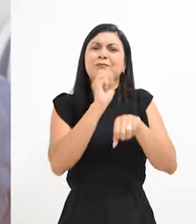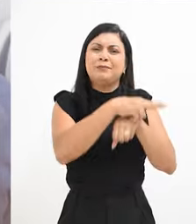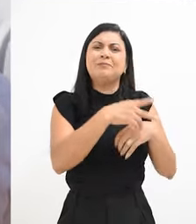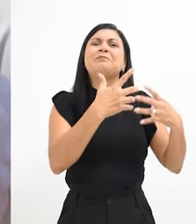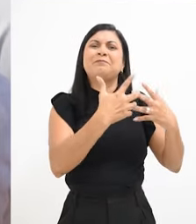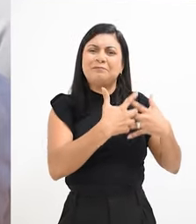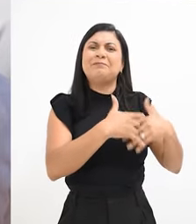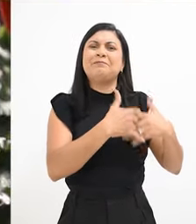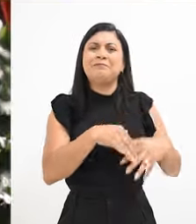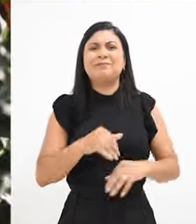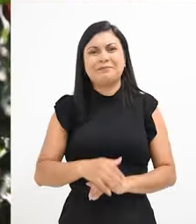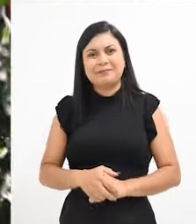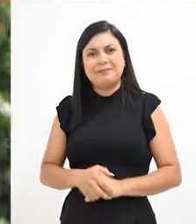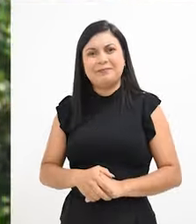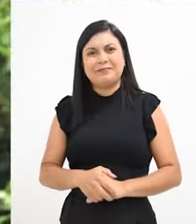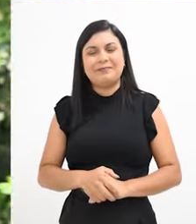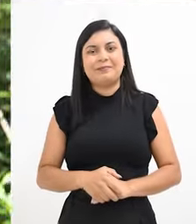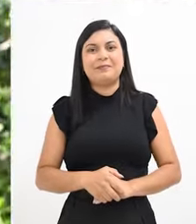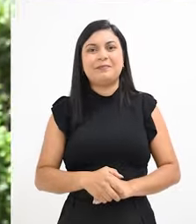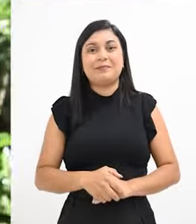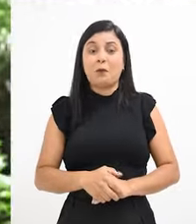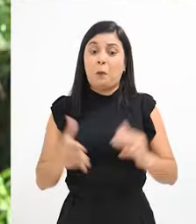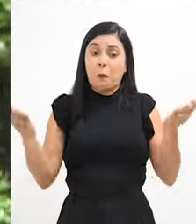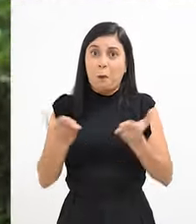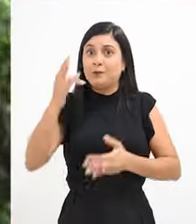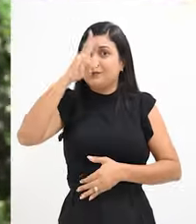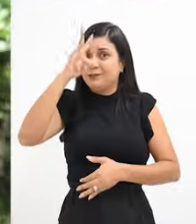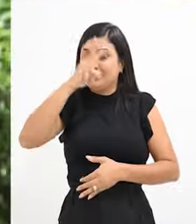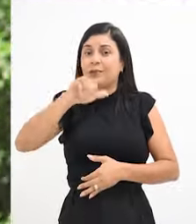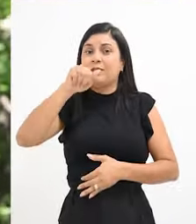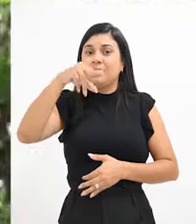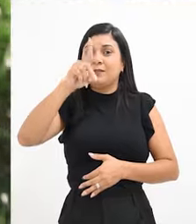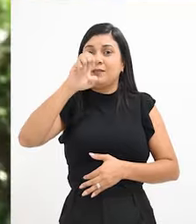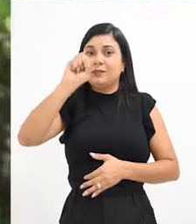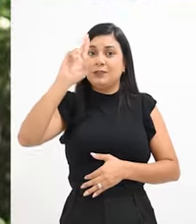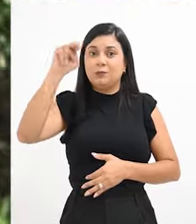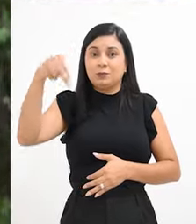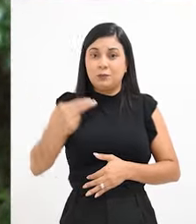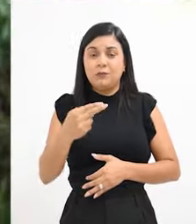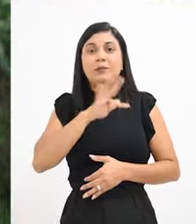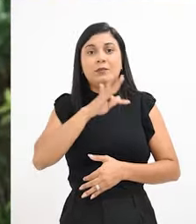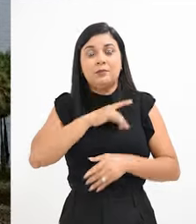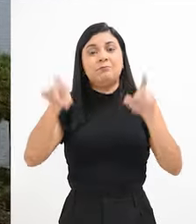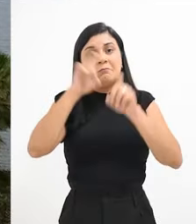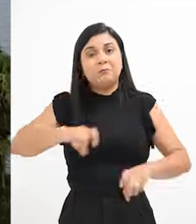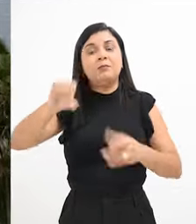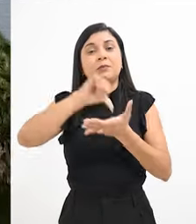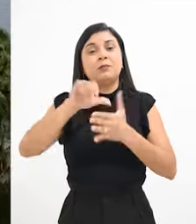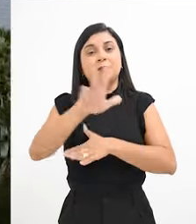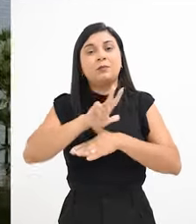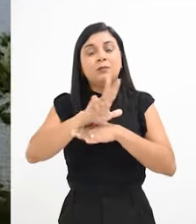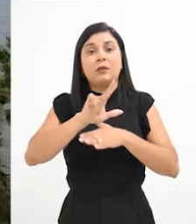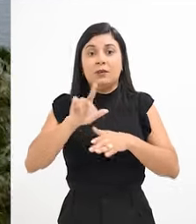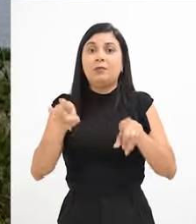como o IFRN. Contamos a história do Anderson, técnico em informática pelo campus Apodi, que também é